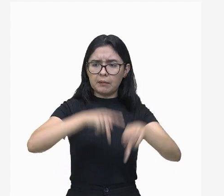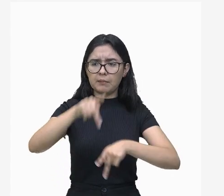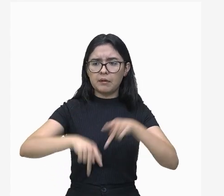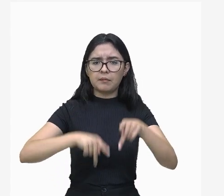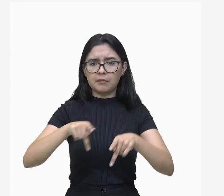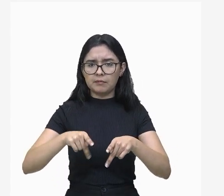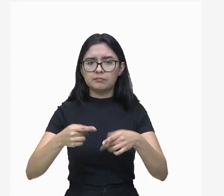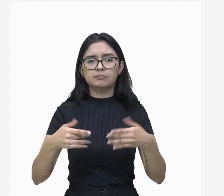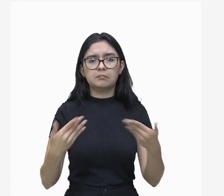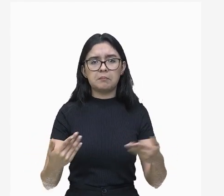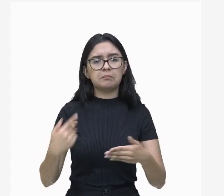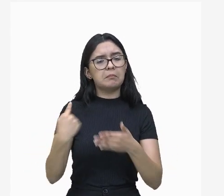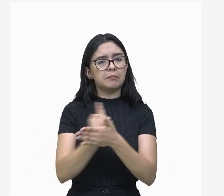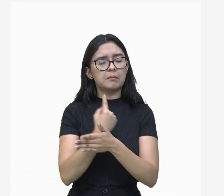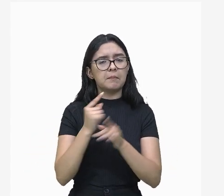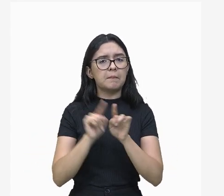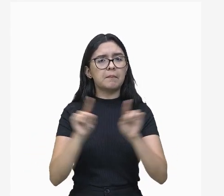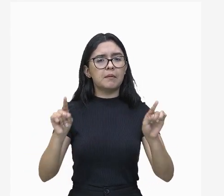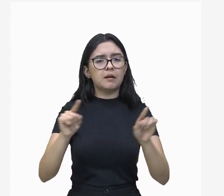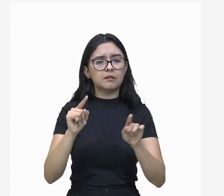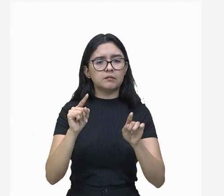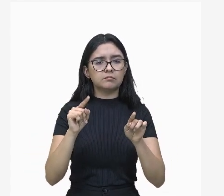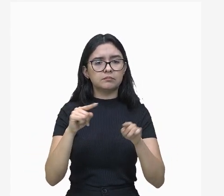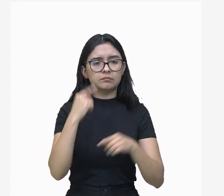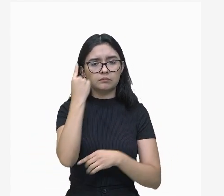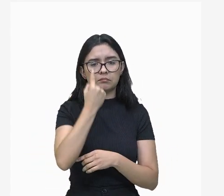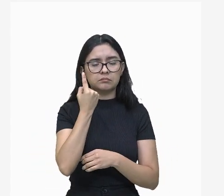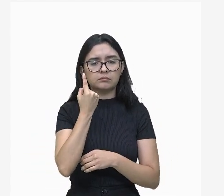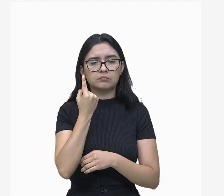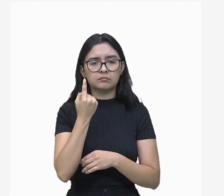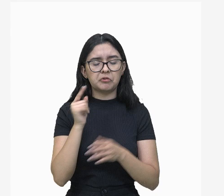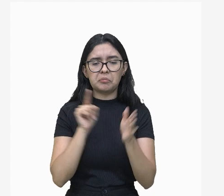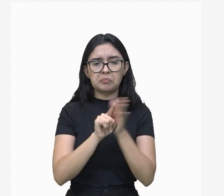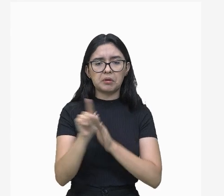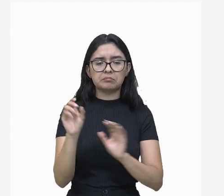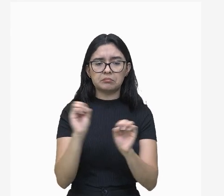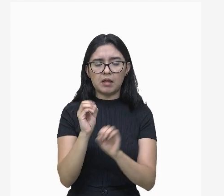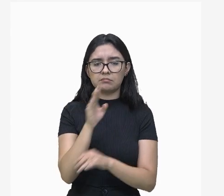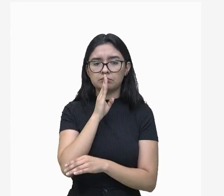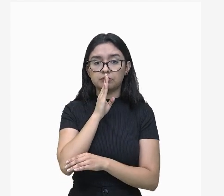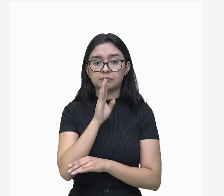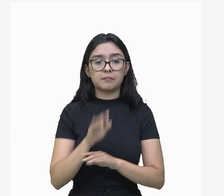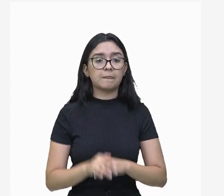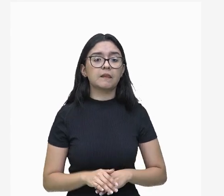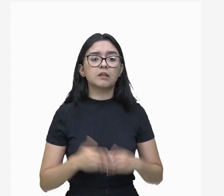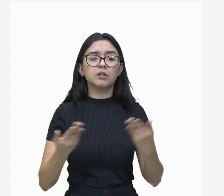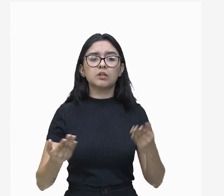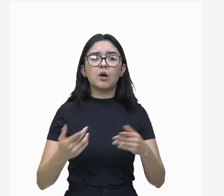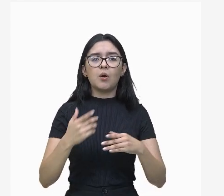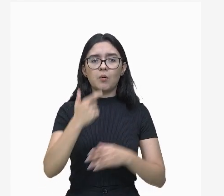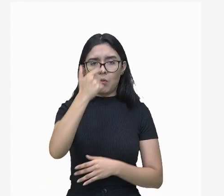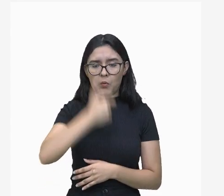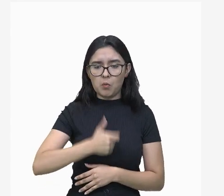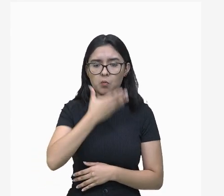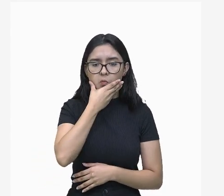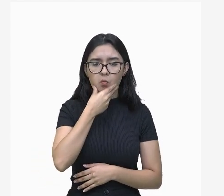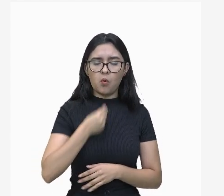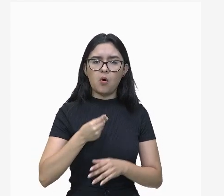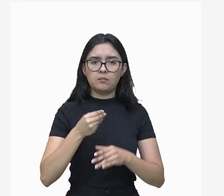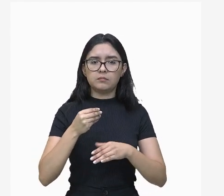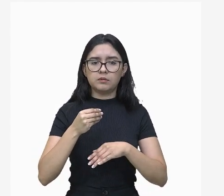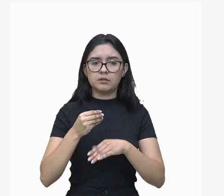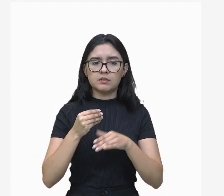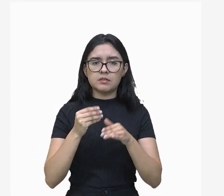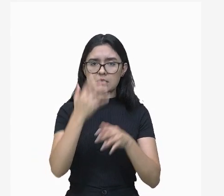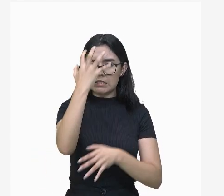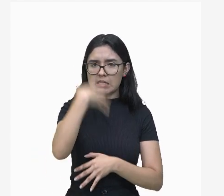coração. Porém, meus olhos não perguntam nada. O homem atrás do bigode é sério,